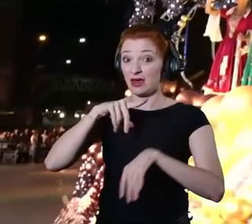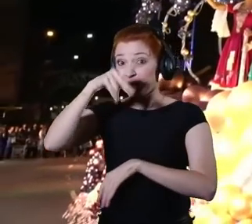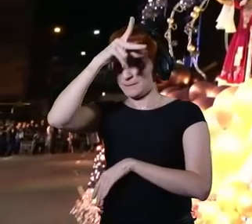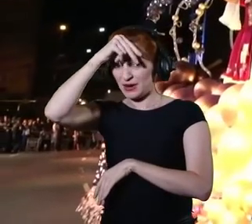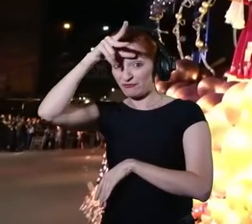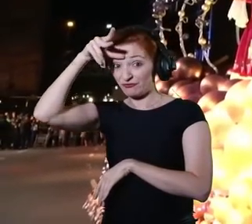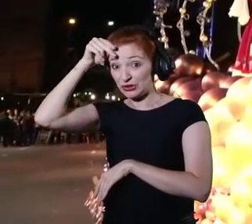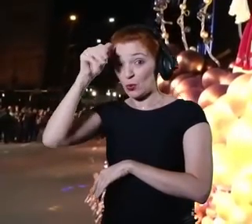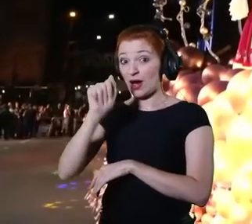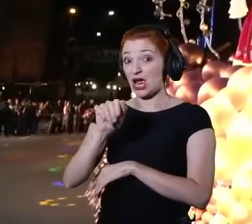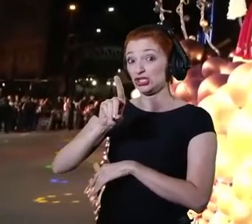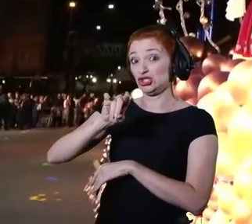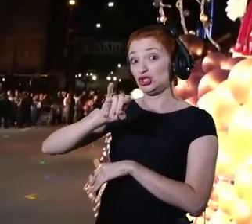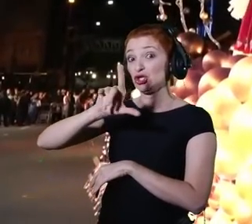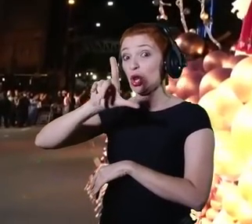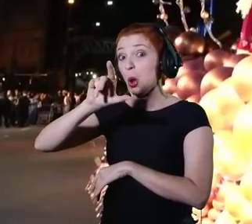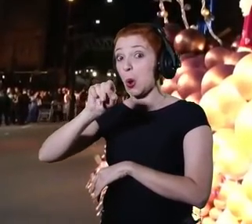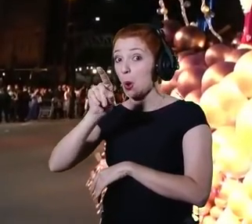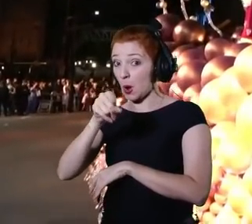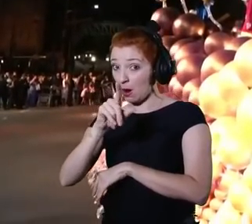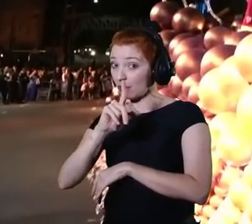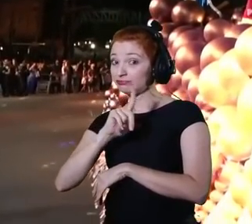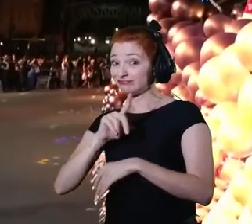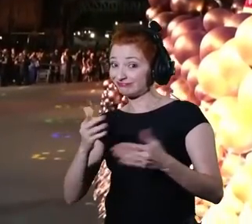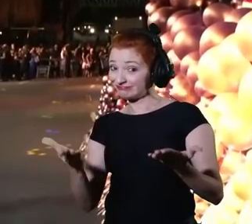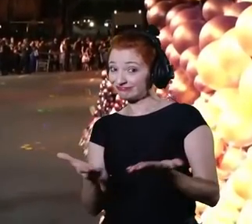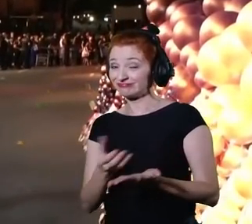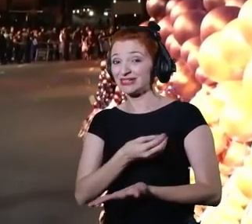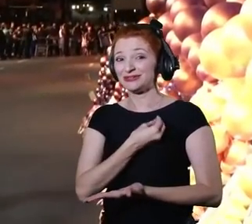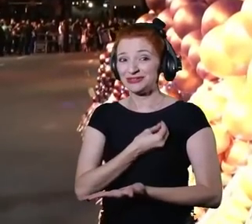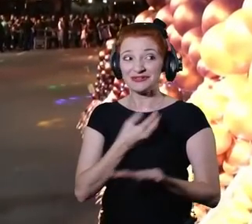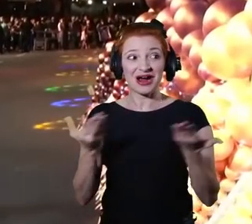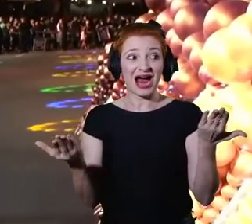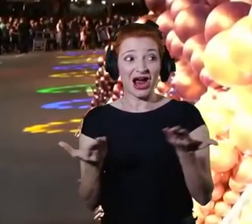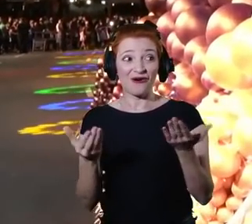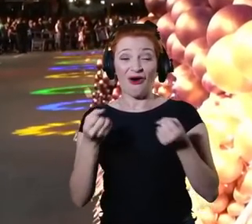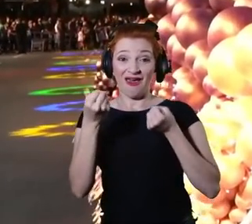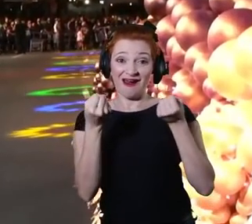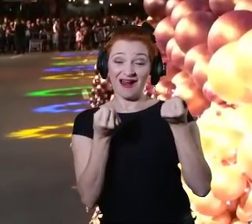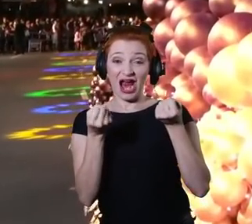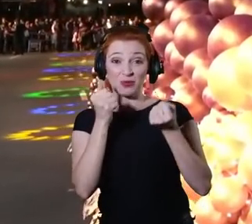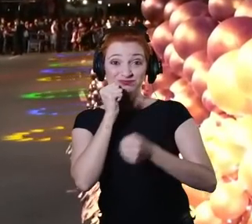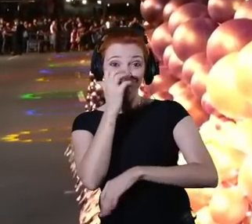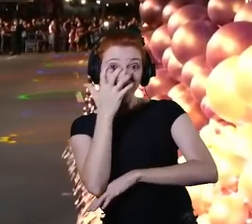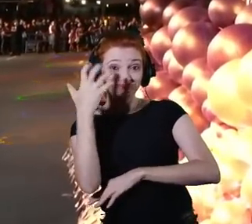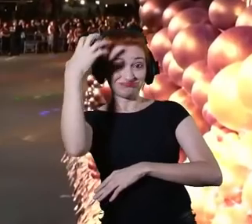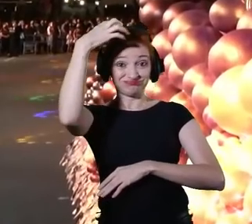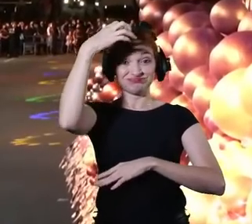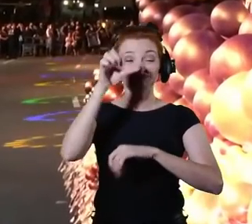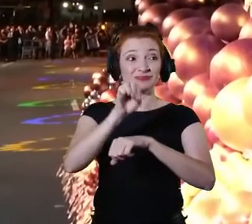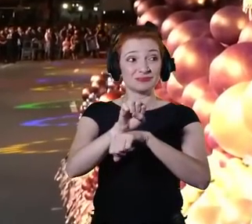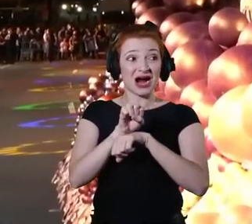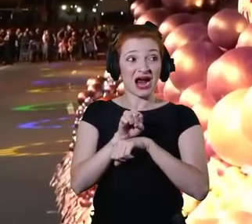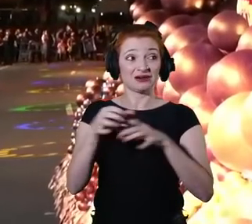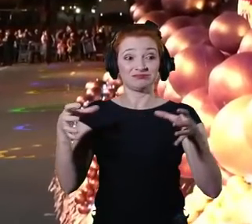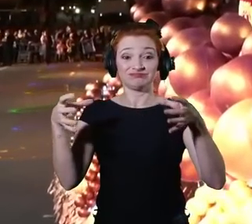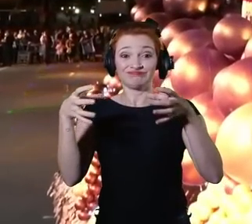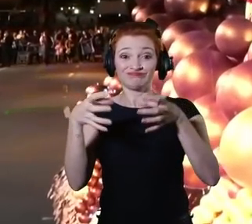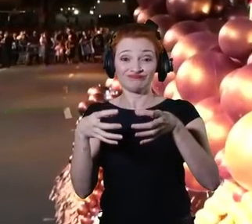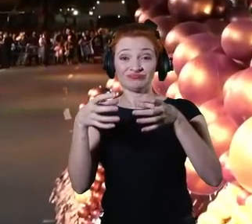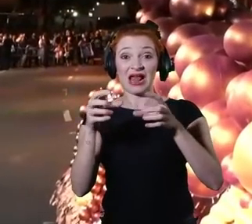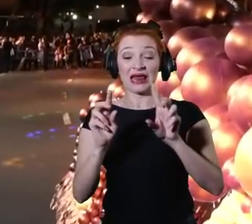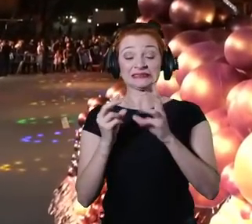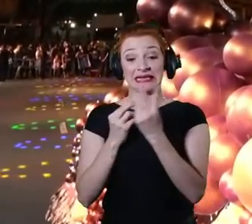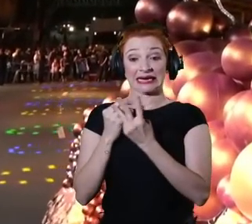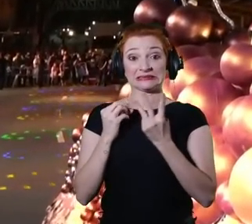Domênico, e agora o carro das soberanas parou em frente à catedral, está seguindo. Elas trocam de posição, né, para conseguir cumprimentar